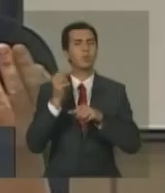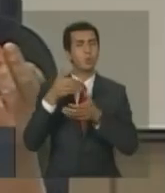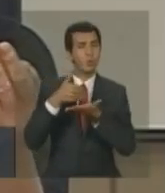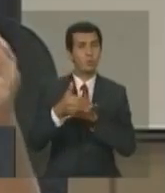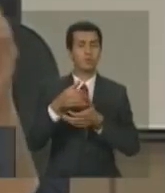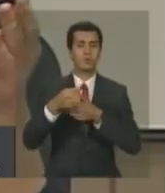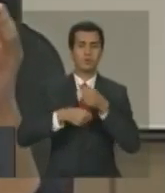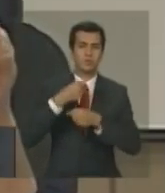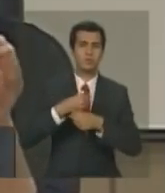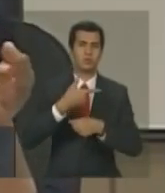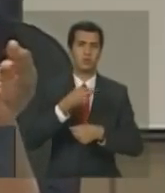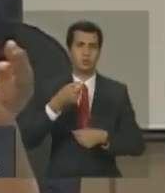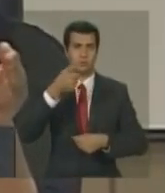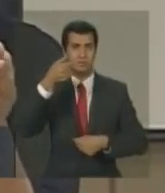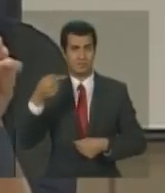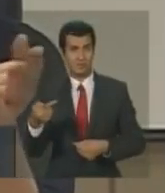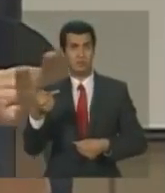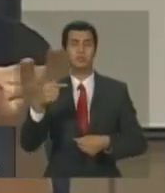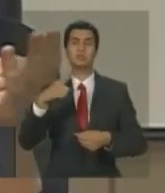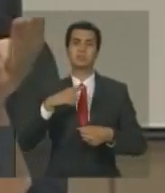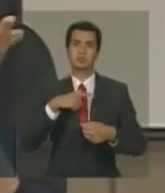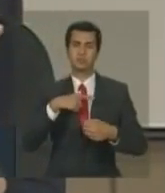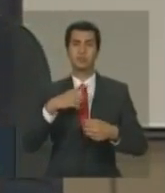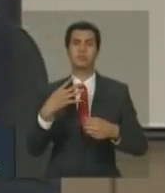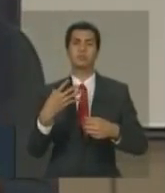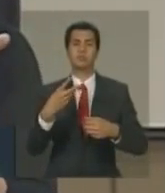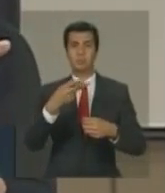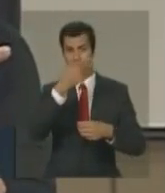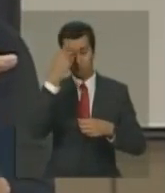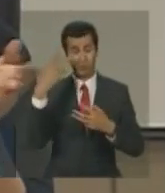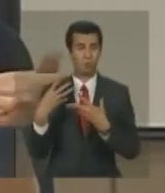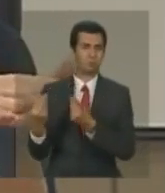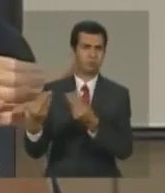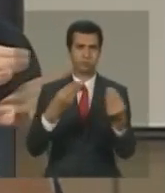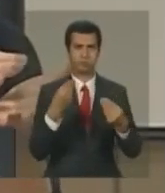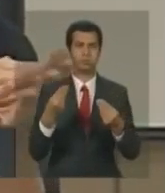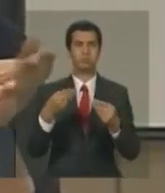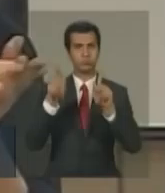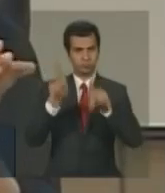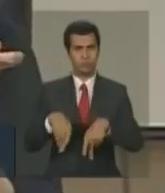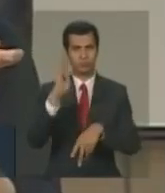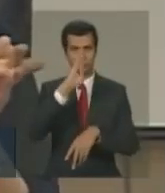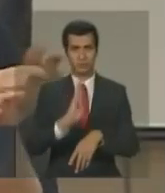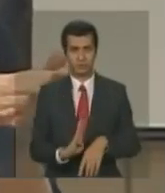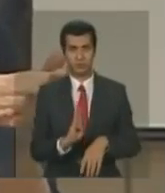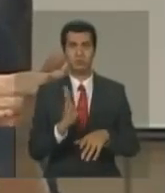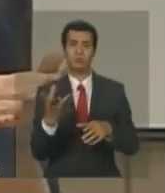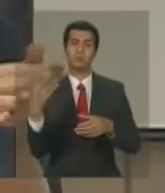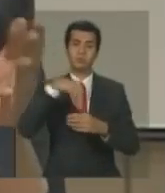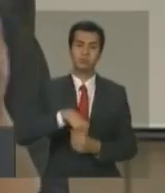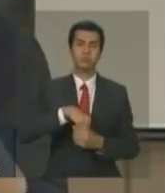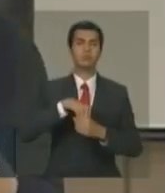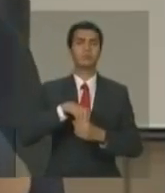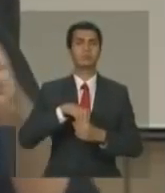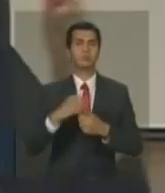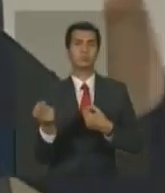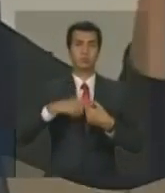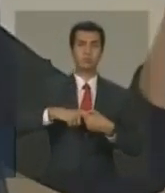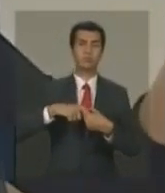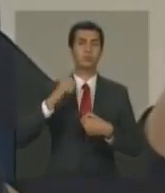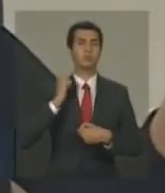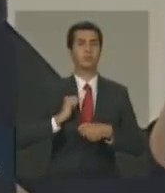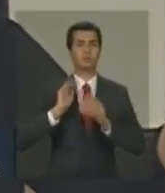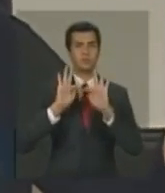2007 é que se incorpora uma parcela muito grande da população brasileira no programa Bolsa Família, portanto, de